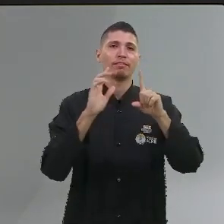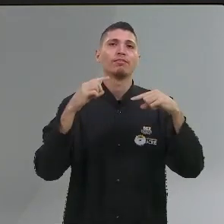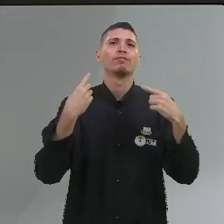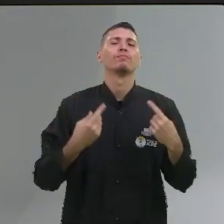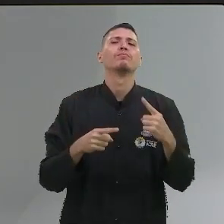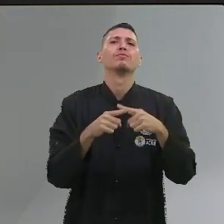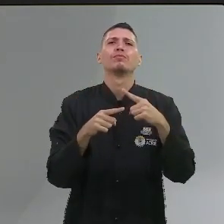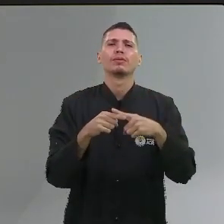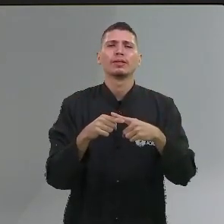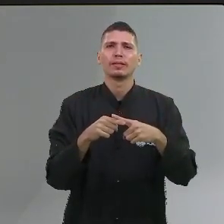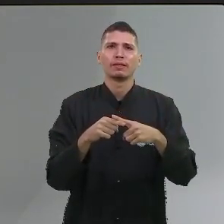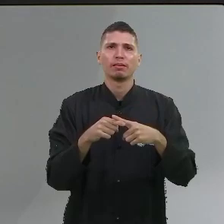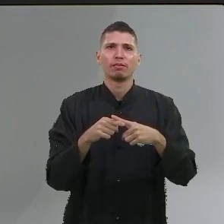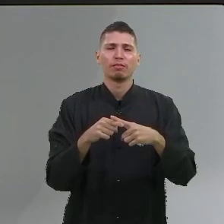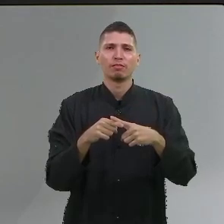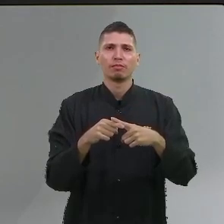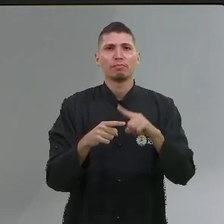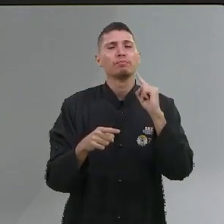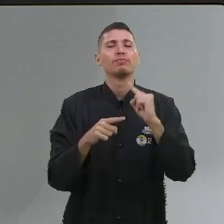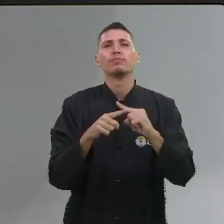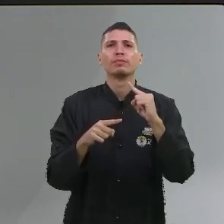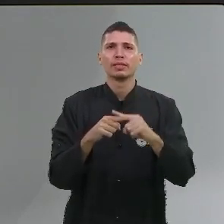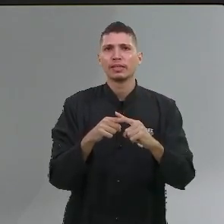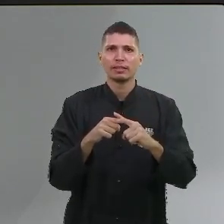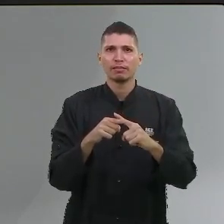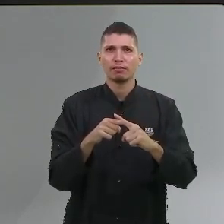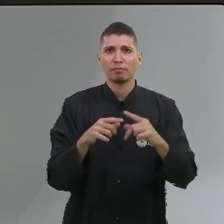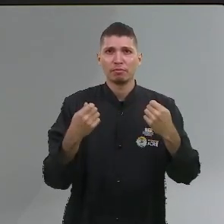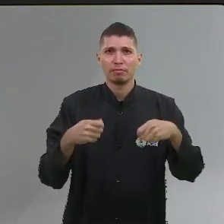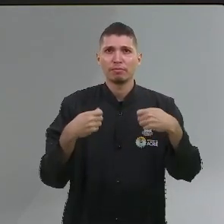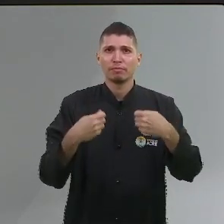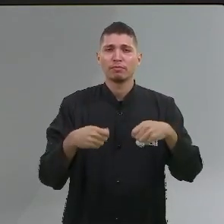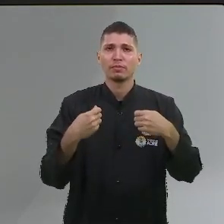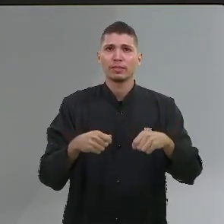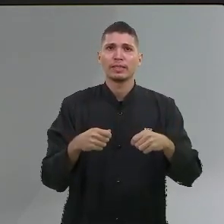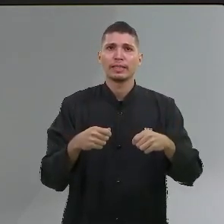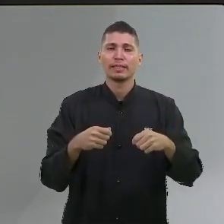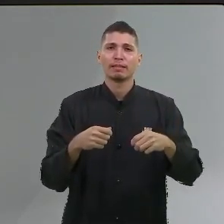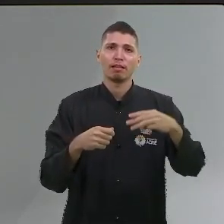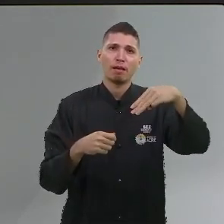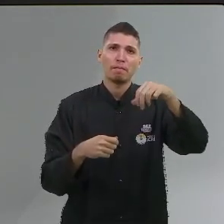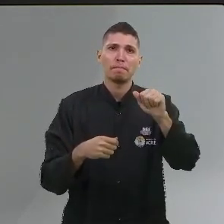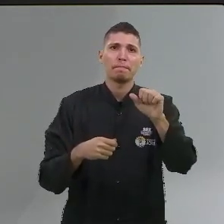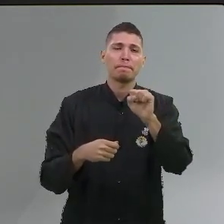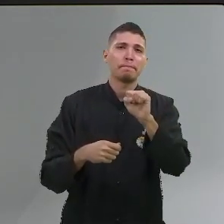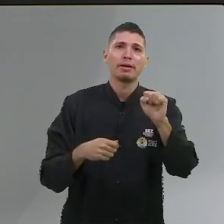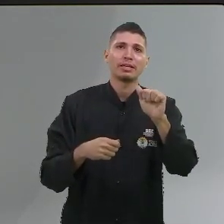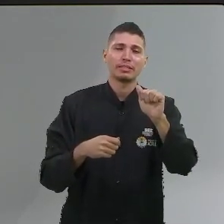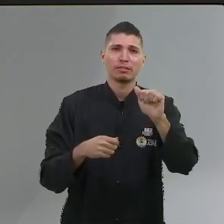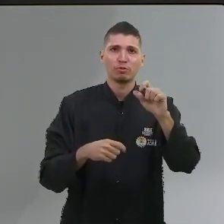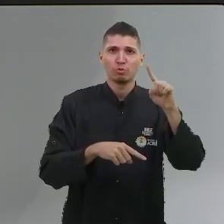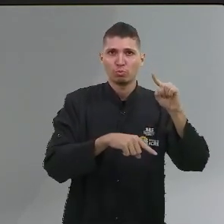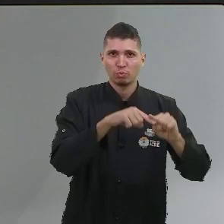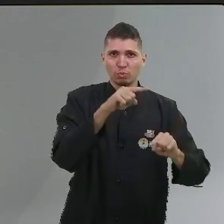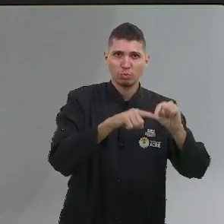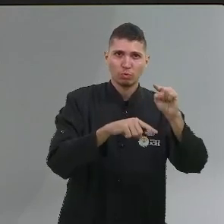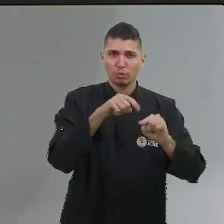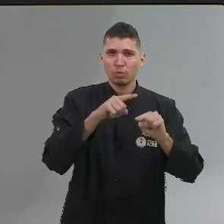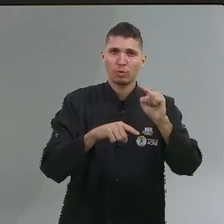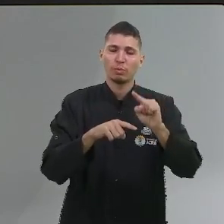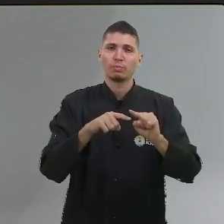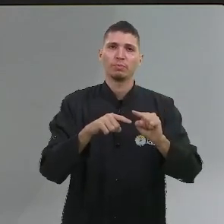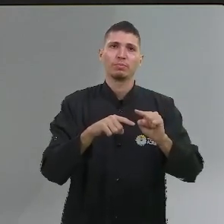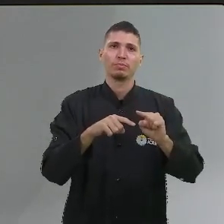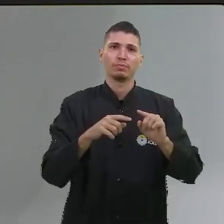quê? Porque essa inércia ela vai depender da quantidade de massa que um corpo ele vai ter no caso, tá